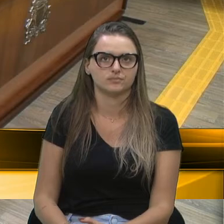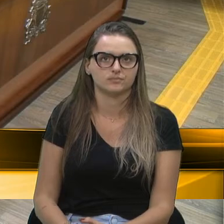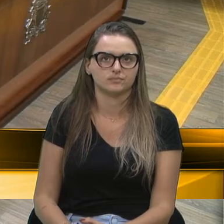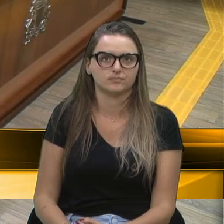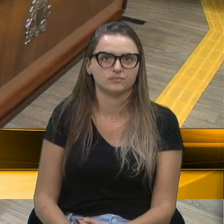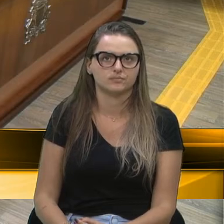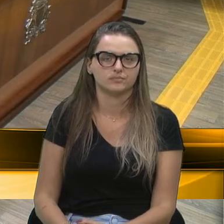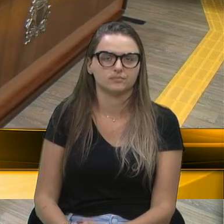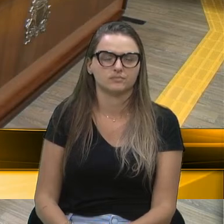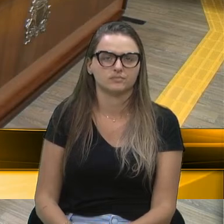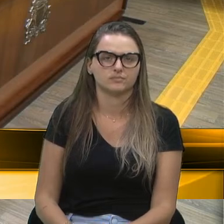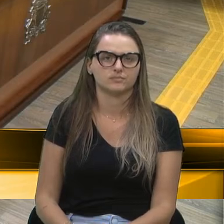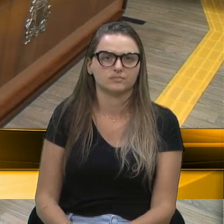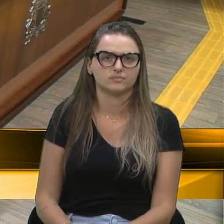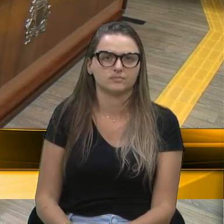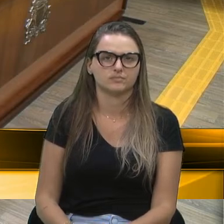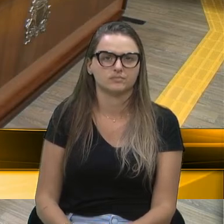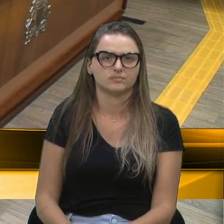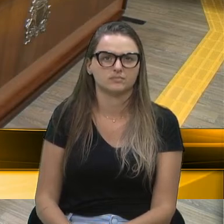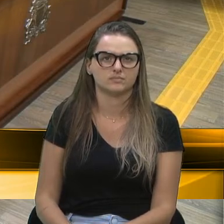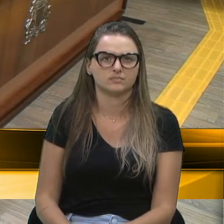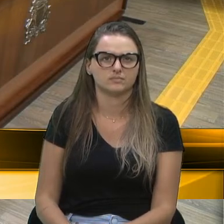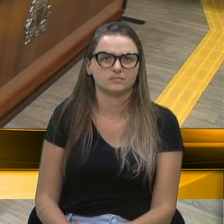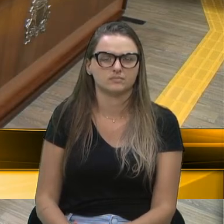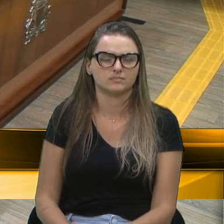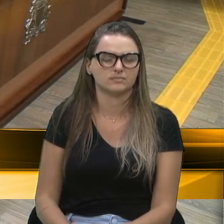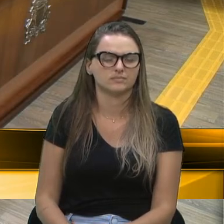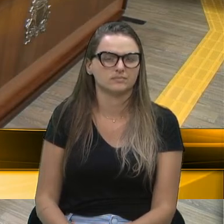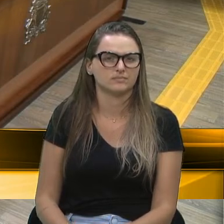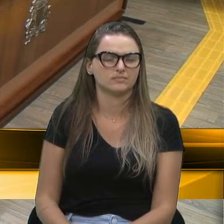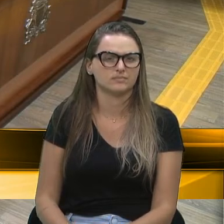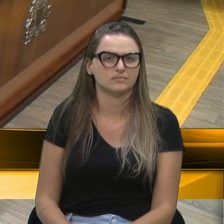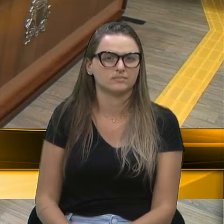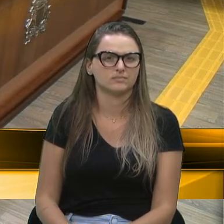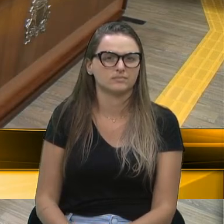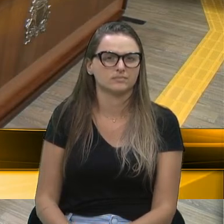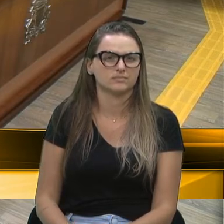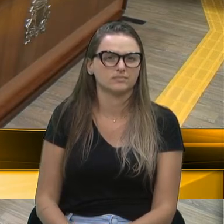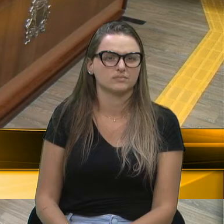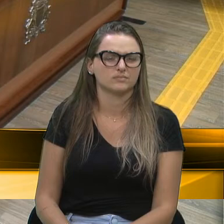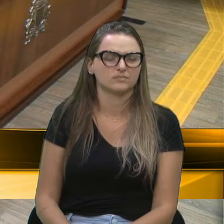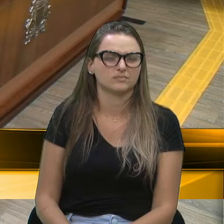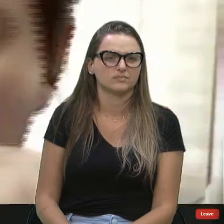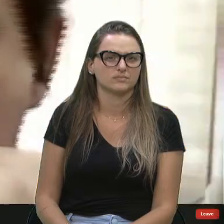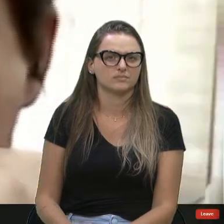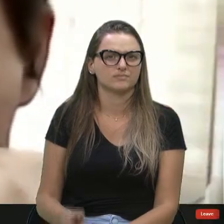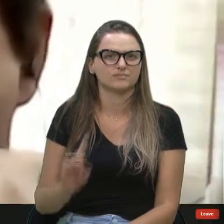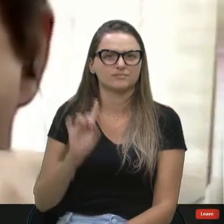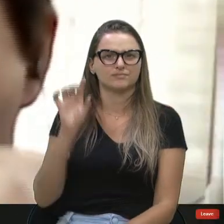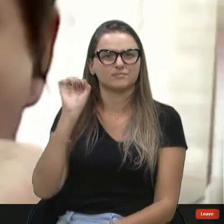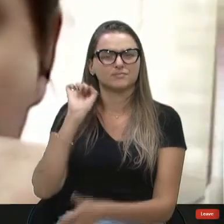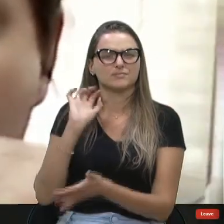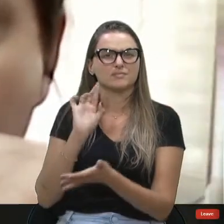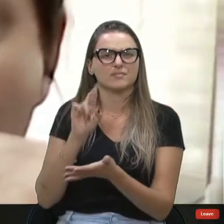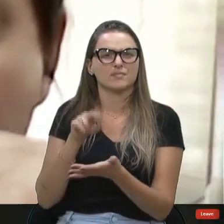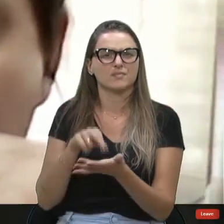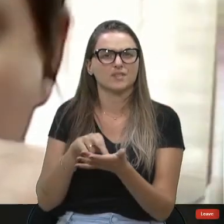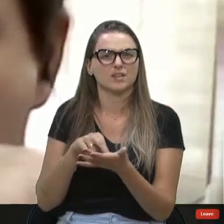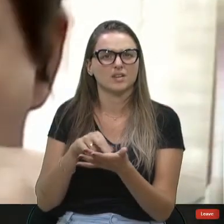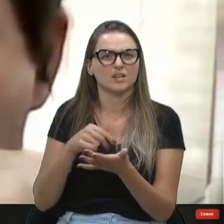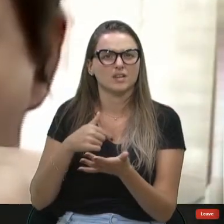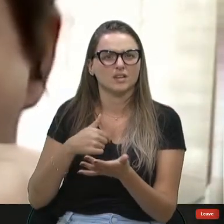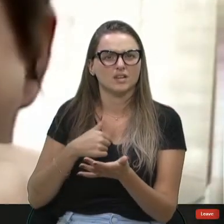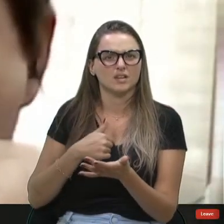a colega, eu não sei, mas eu acho que, na realidade, não sei se eu usei de outra língua, que eu não fui compreendido, em nenhum